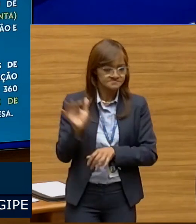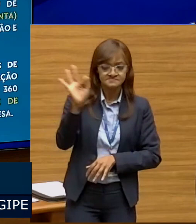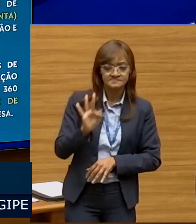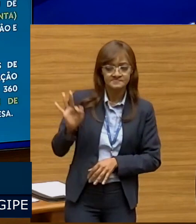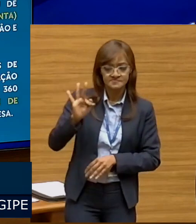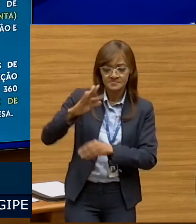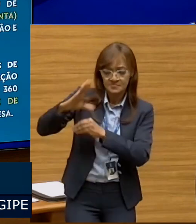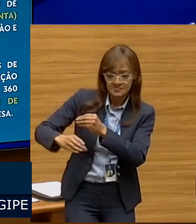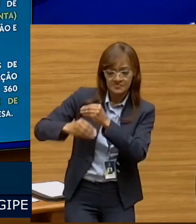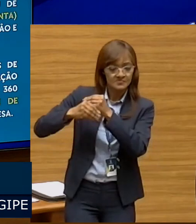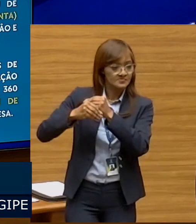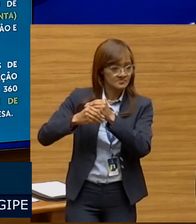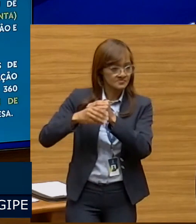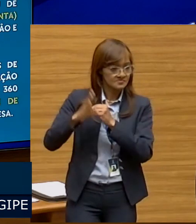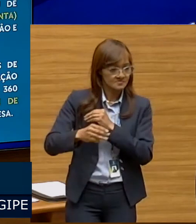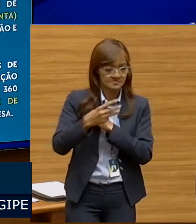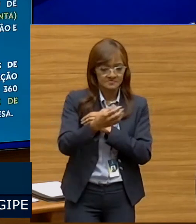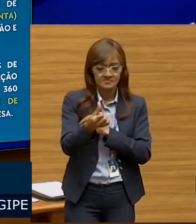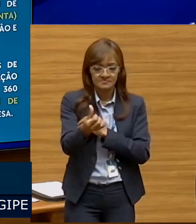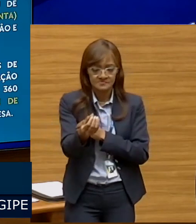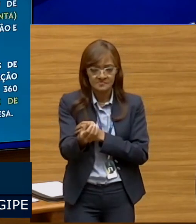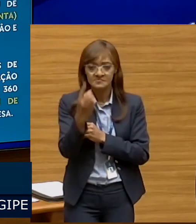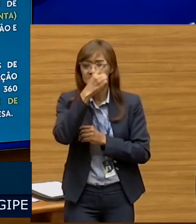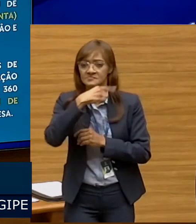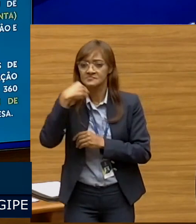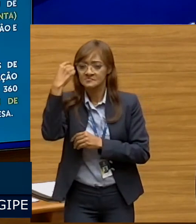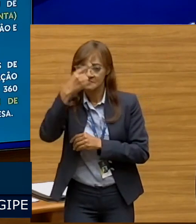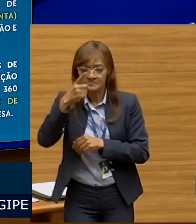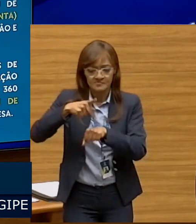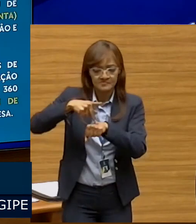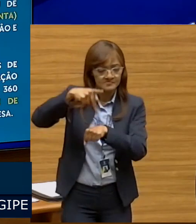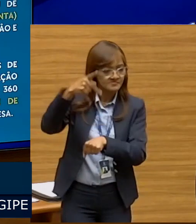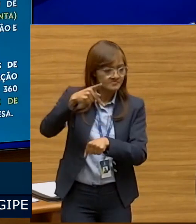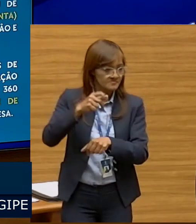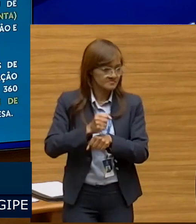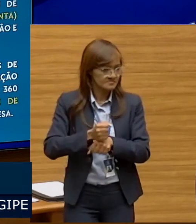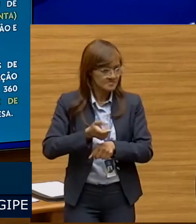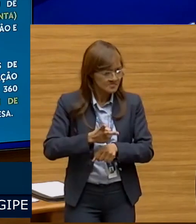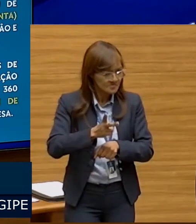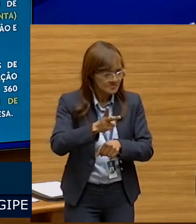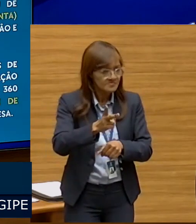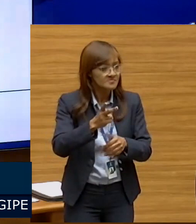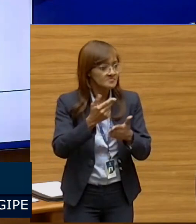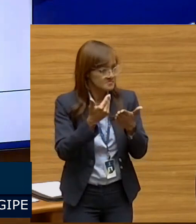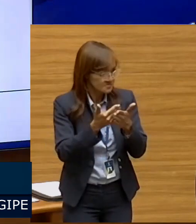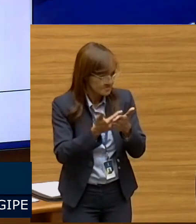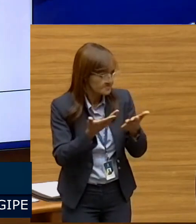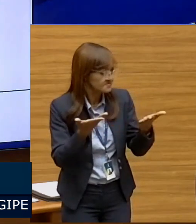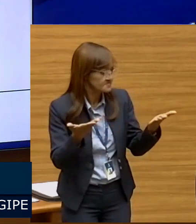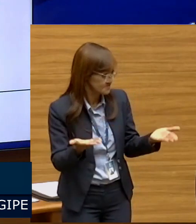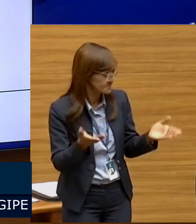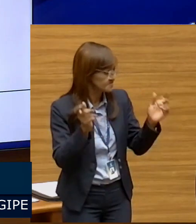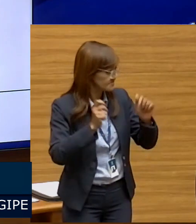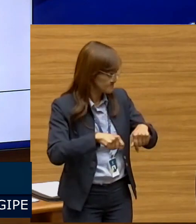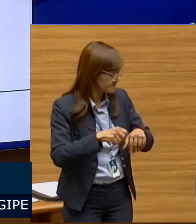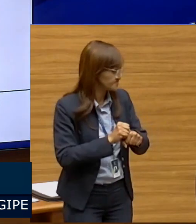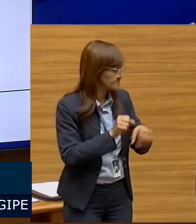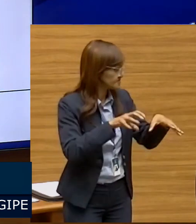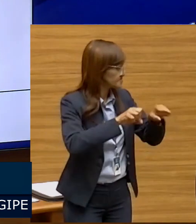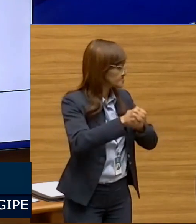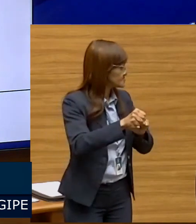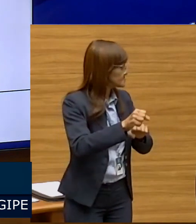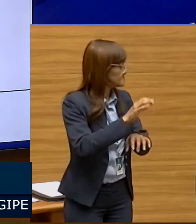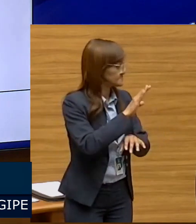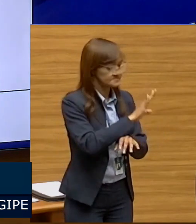complementar ali com um curso de 360 horas de pós-graduação, formação continuada, né? Tem essa flexibilização aqui na formação.